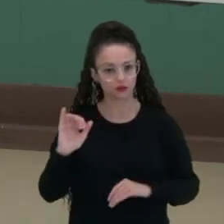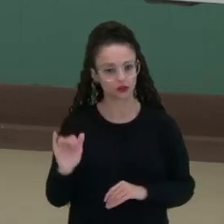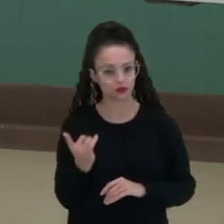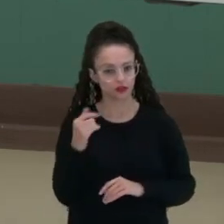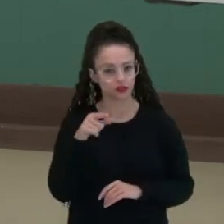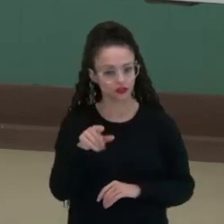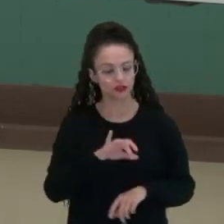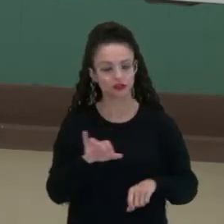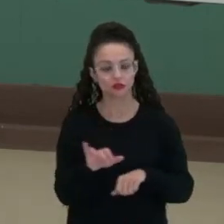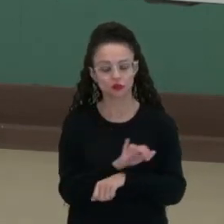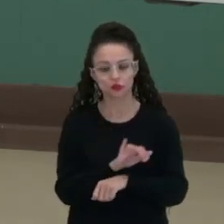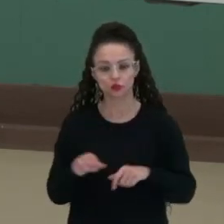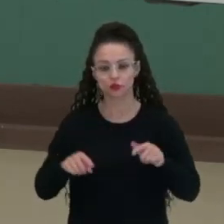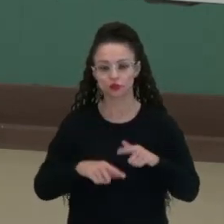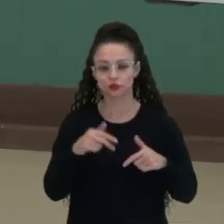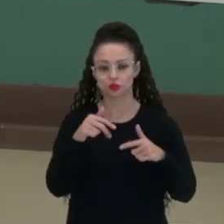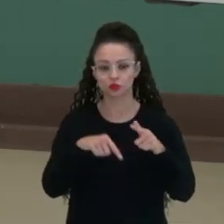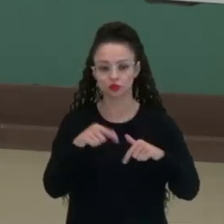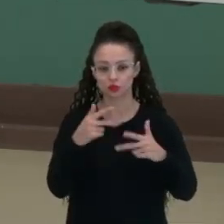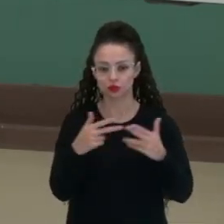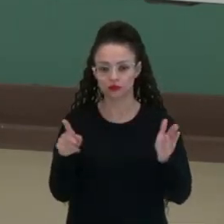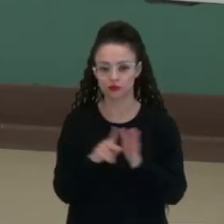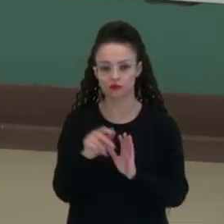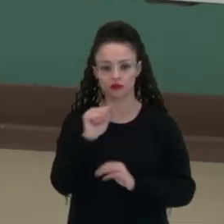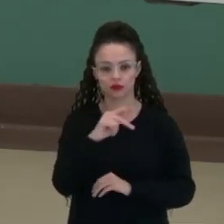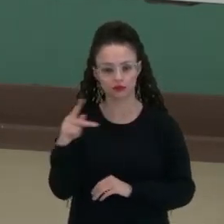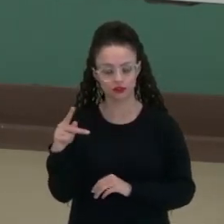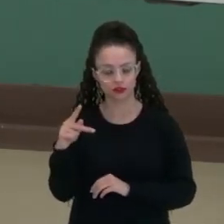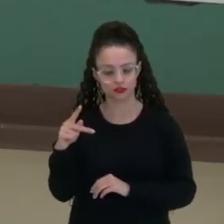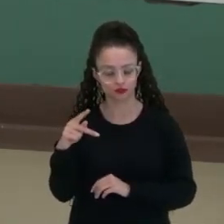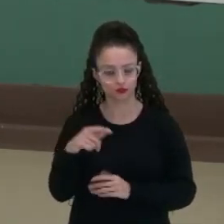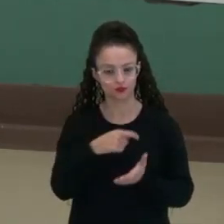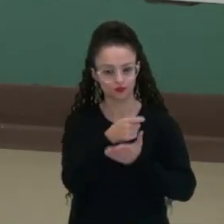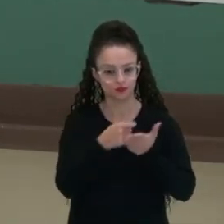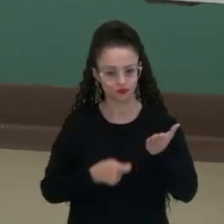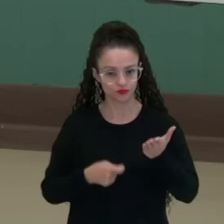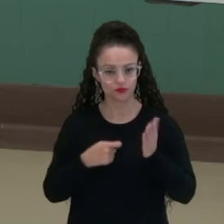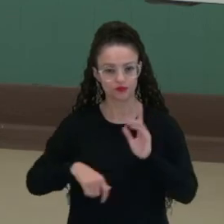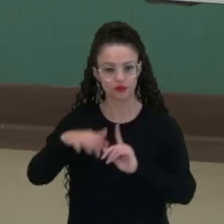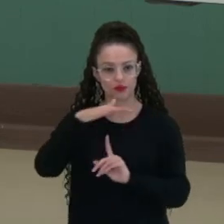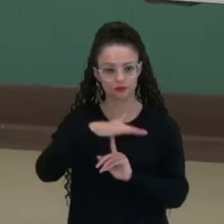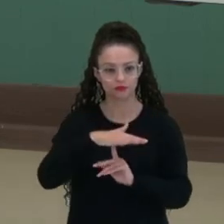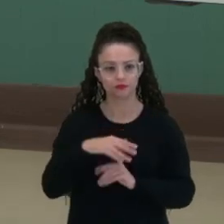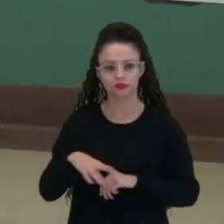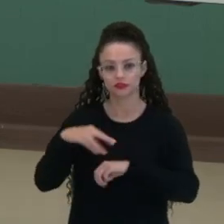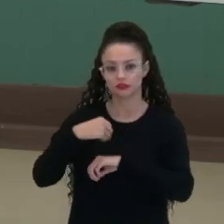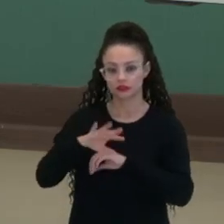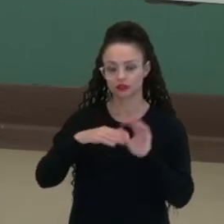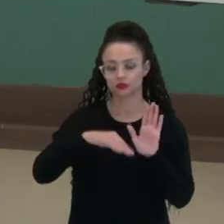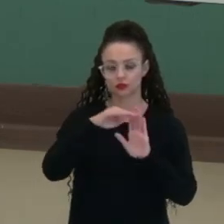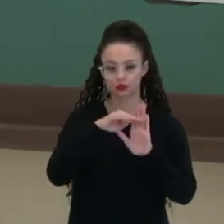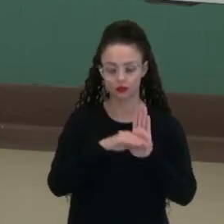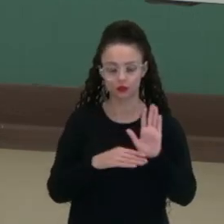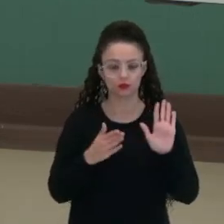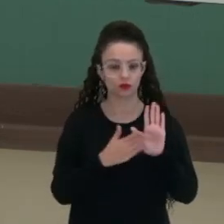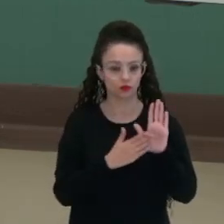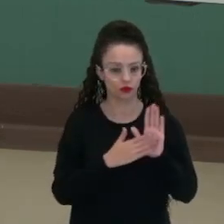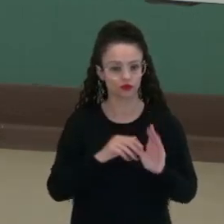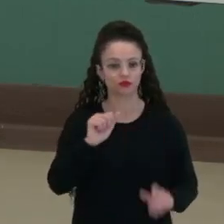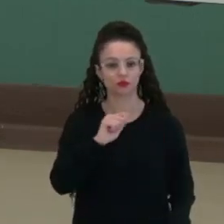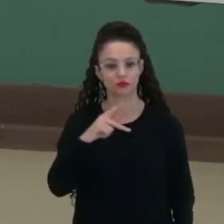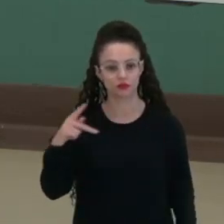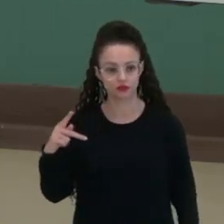aí os recursos do aplicativo Redação Paraná. As instruções propostas no